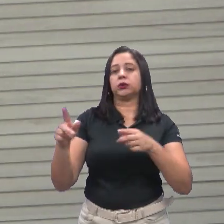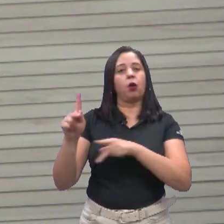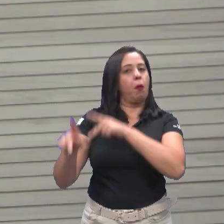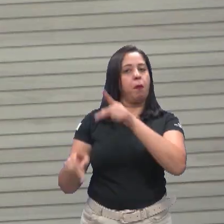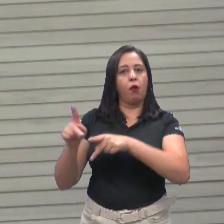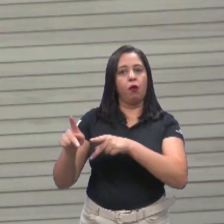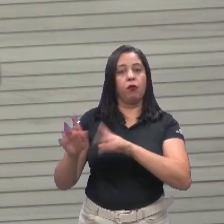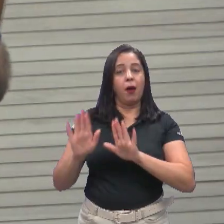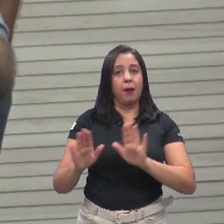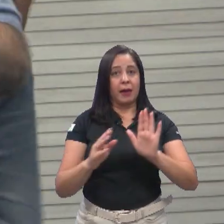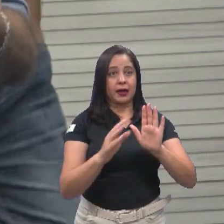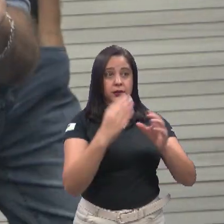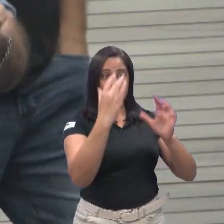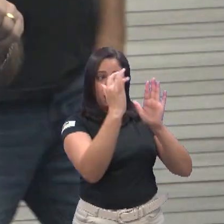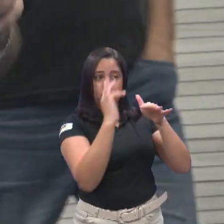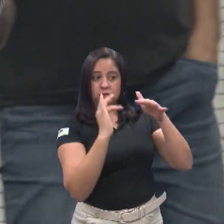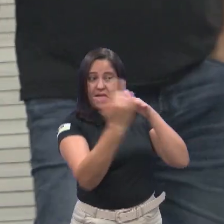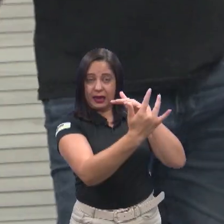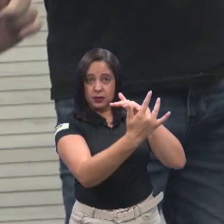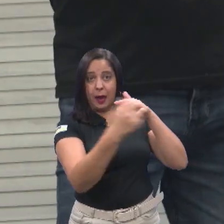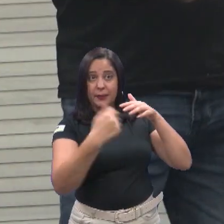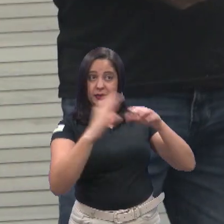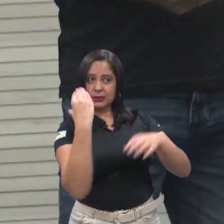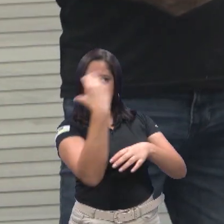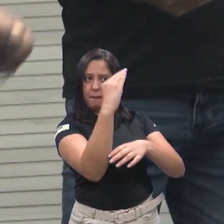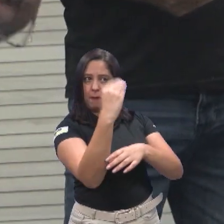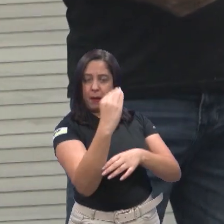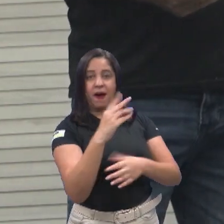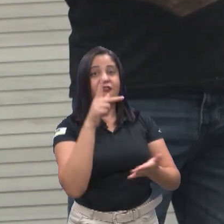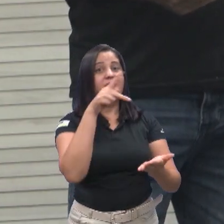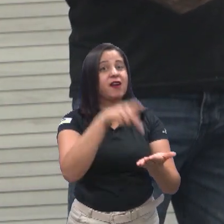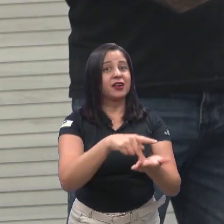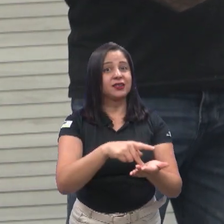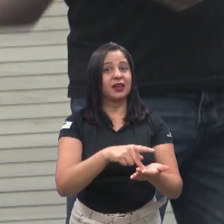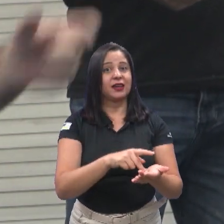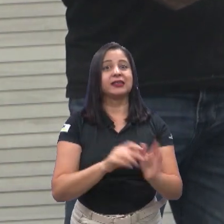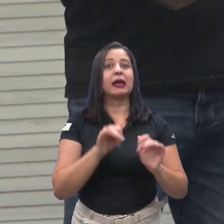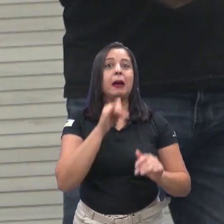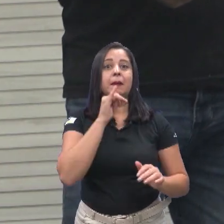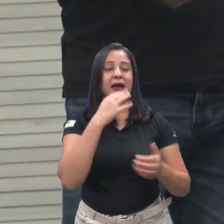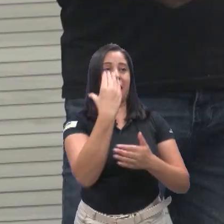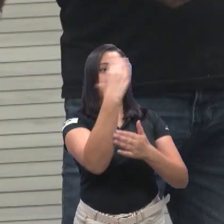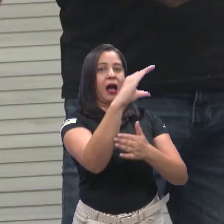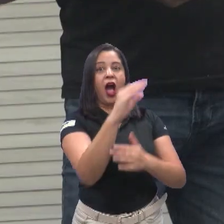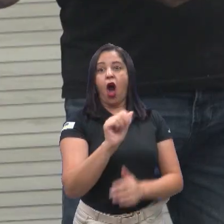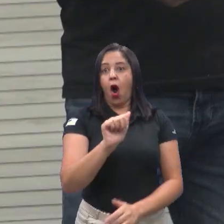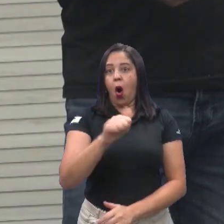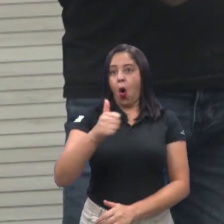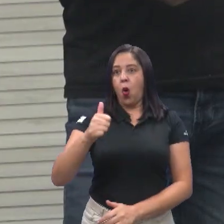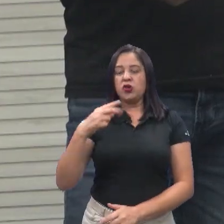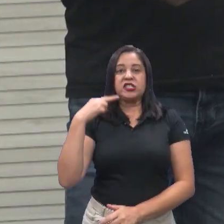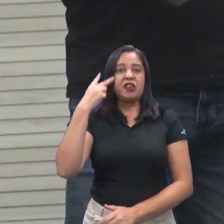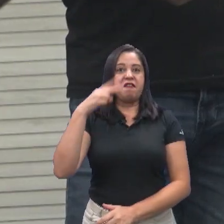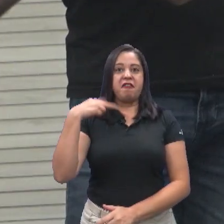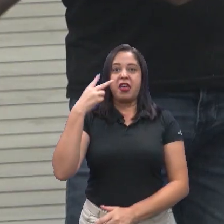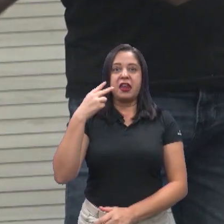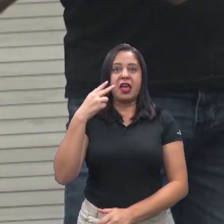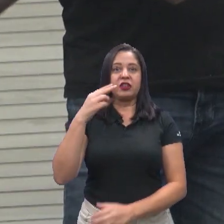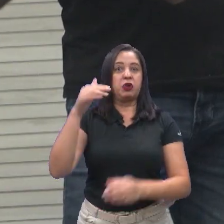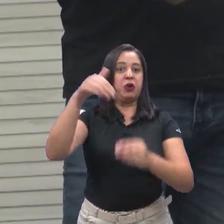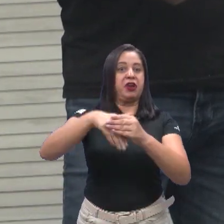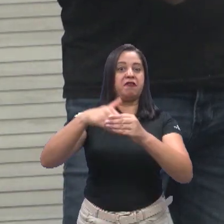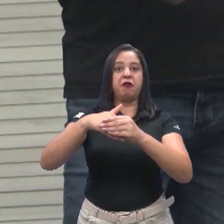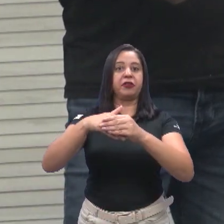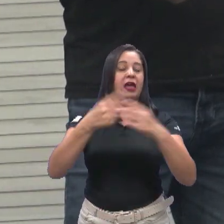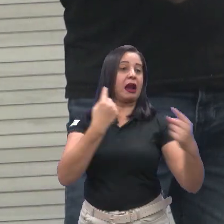Fale assim, porque o que foi colocado em algum deles foi assim: 11 vereadores votaram contra a volta do transporte, e não foi isso.